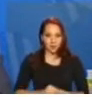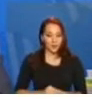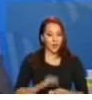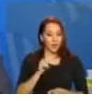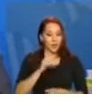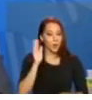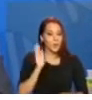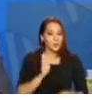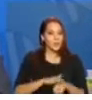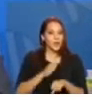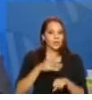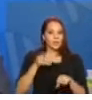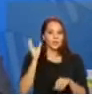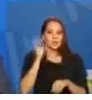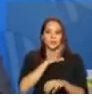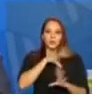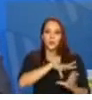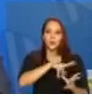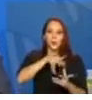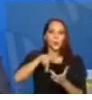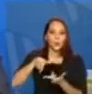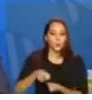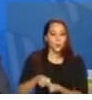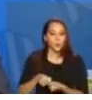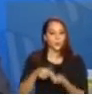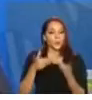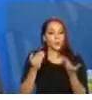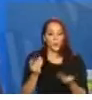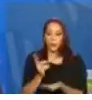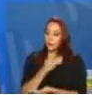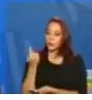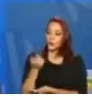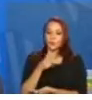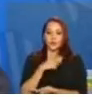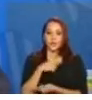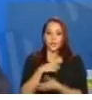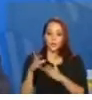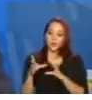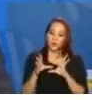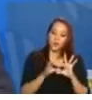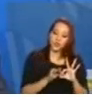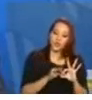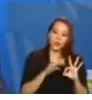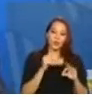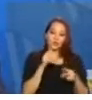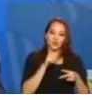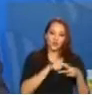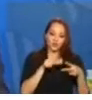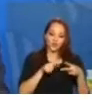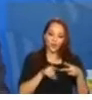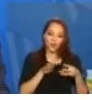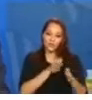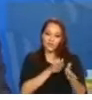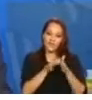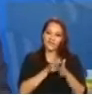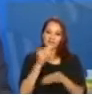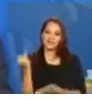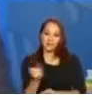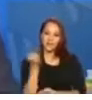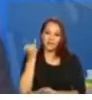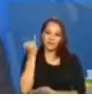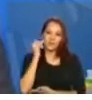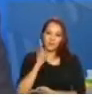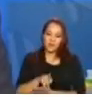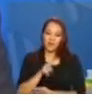mais automatizado do mundo. Portanto, nós temos a conjugação de 2 eixos muito importantes